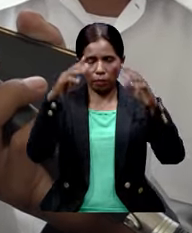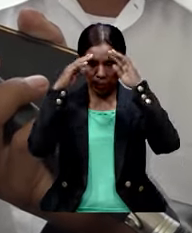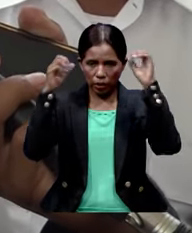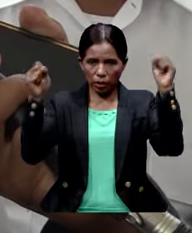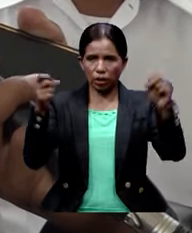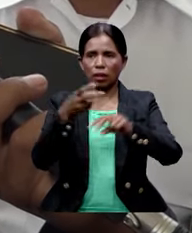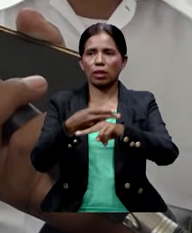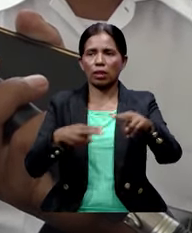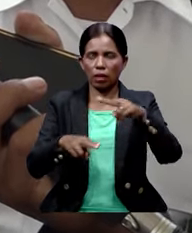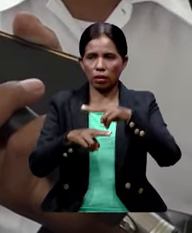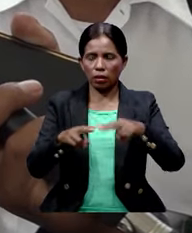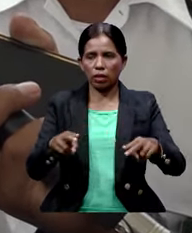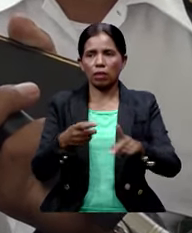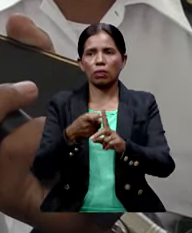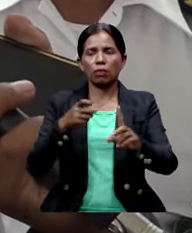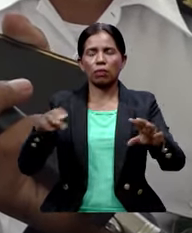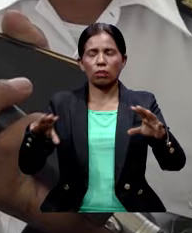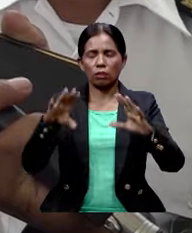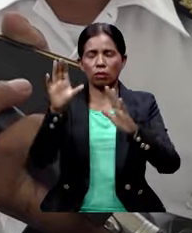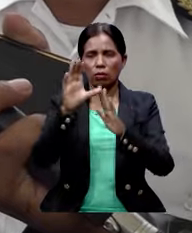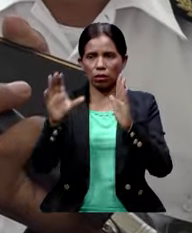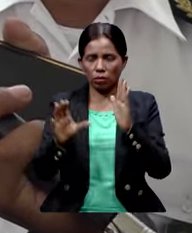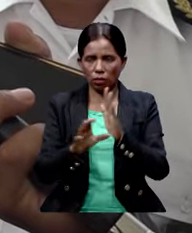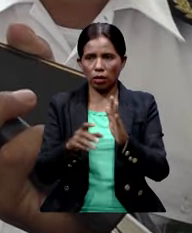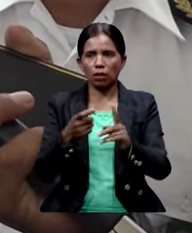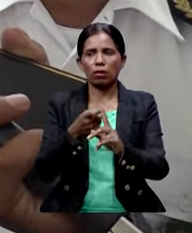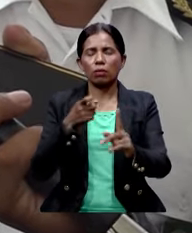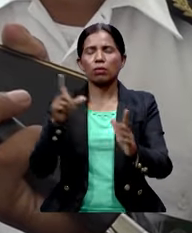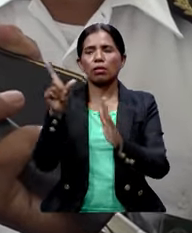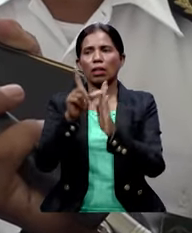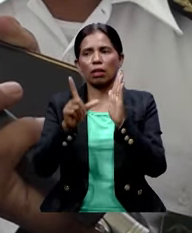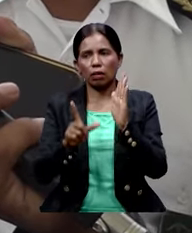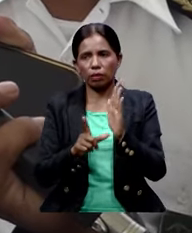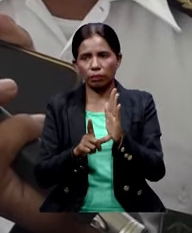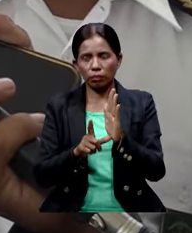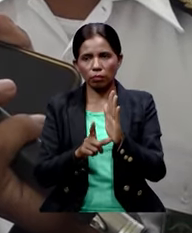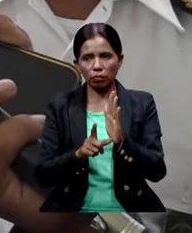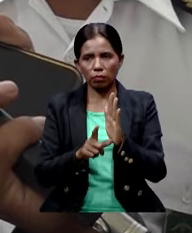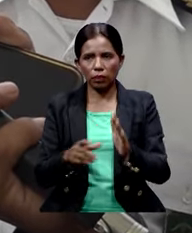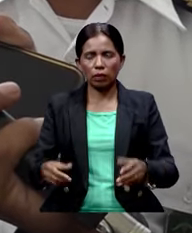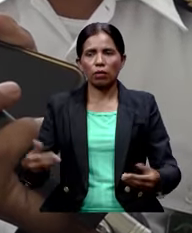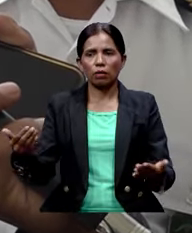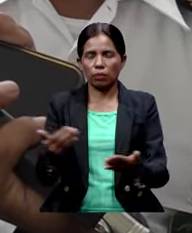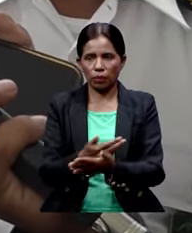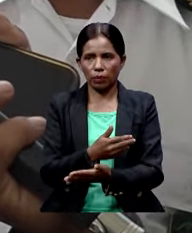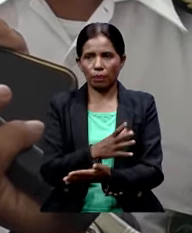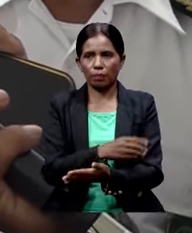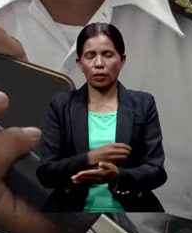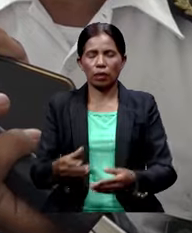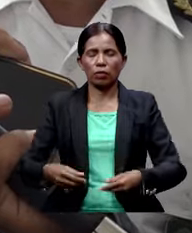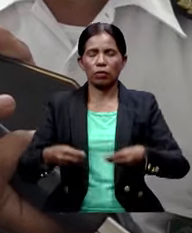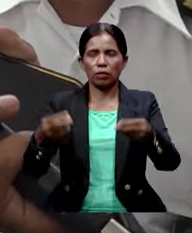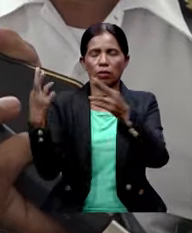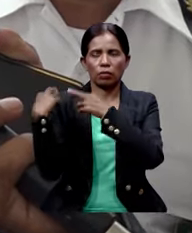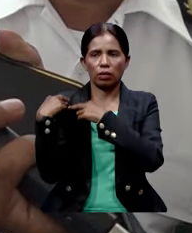Lima. Liu-se Constituição, liu-se lei, indulto na BFON, na BFO poder